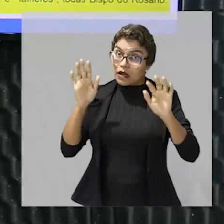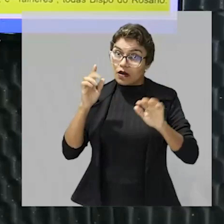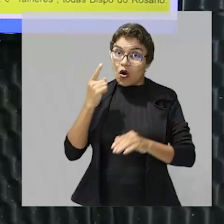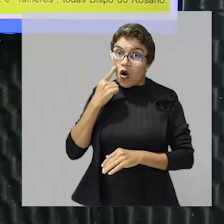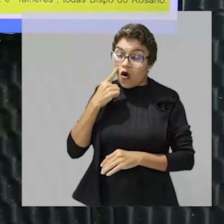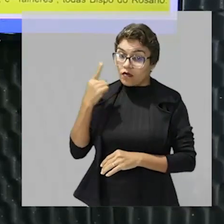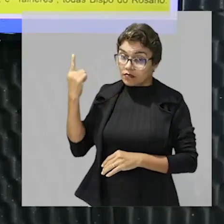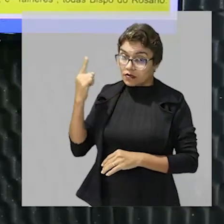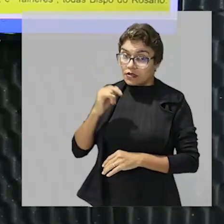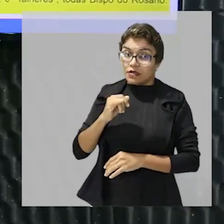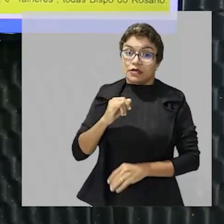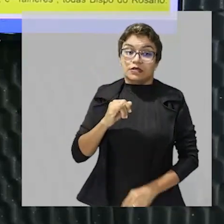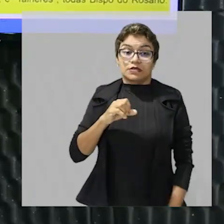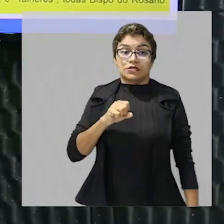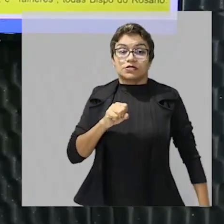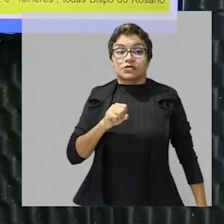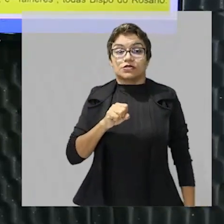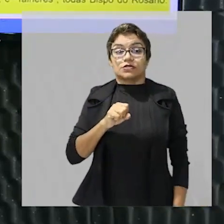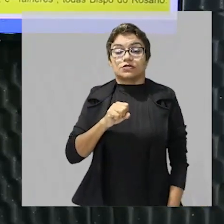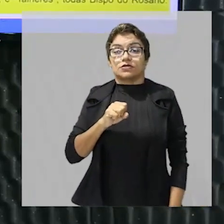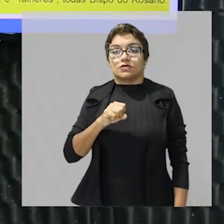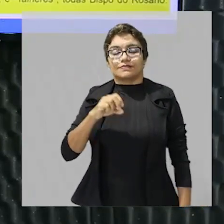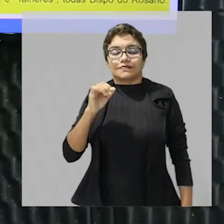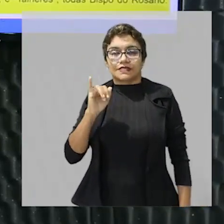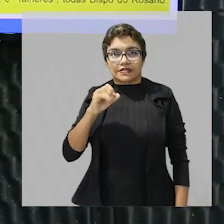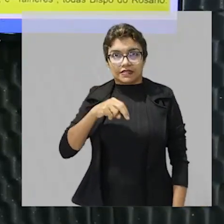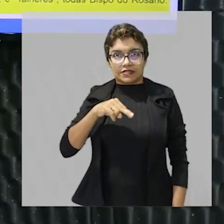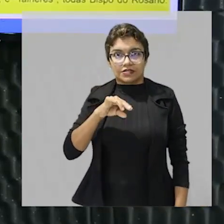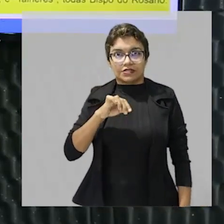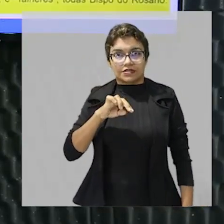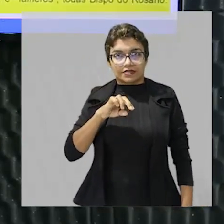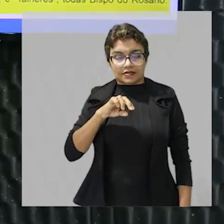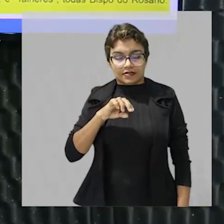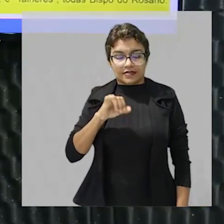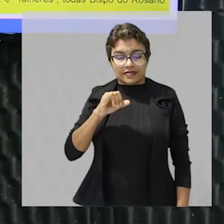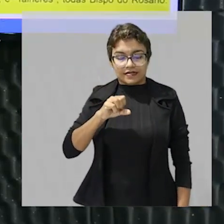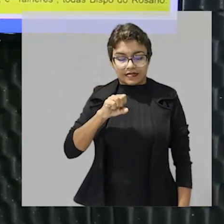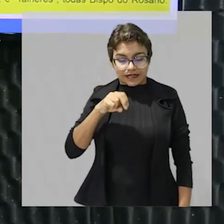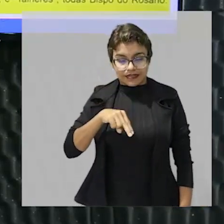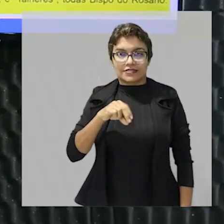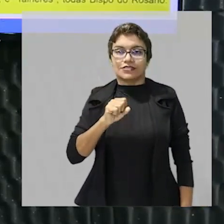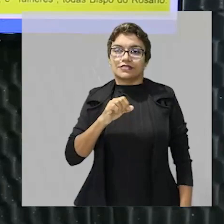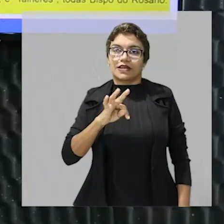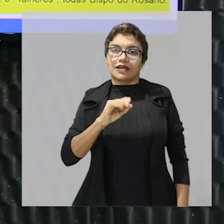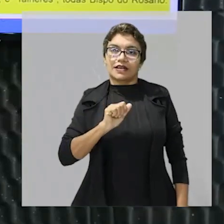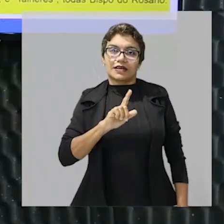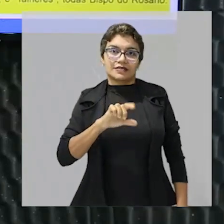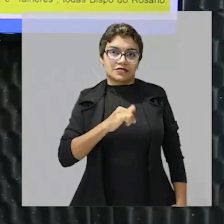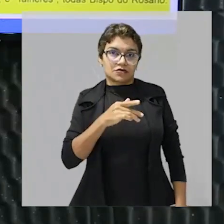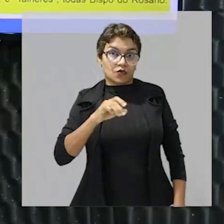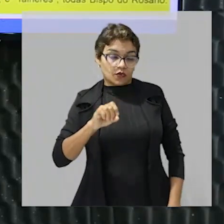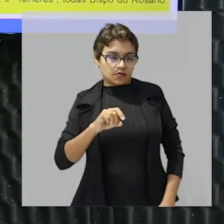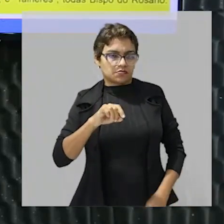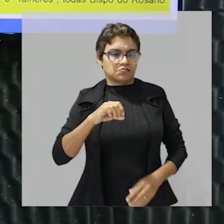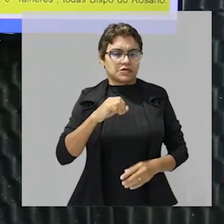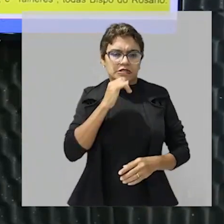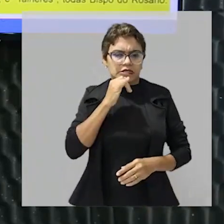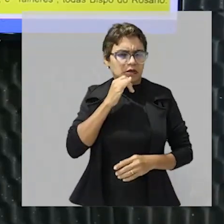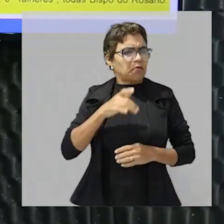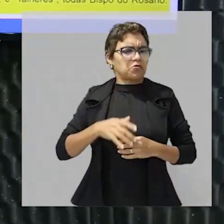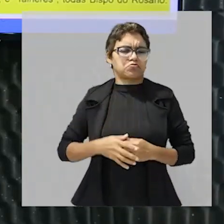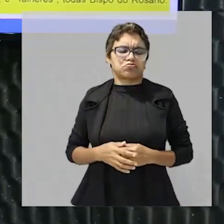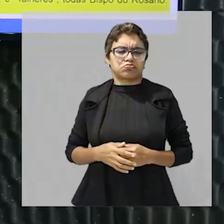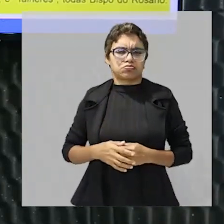que instalações são formas de arte contemporânea onde você necessariamente não precisa produzir